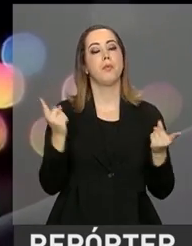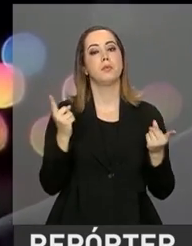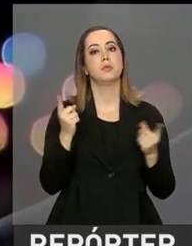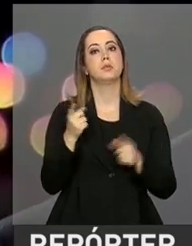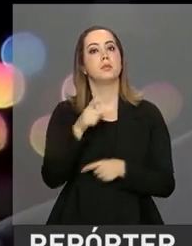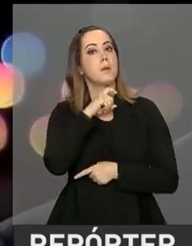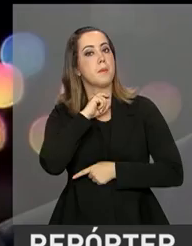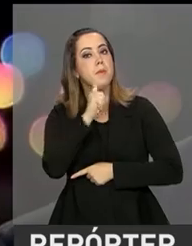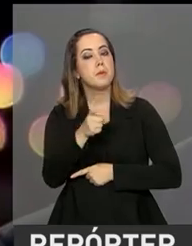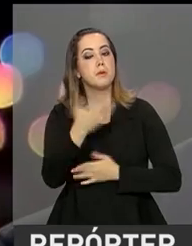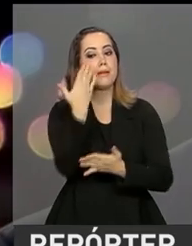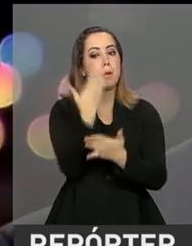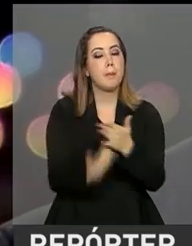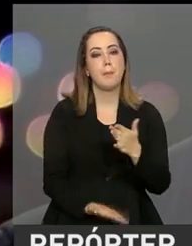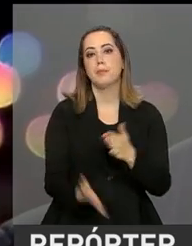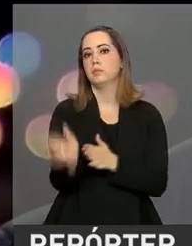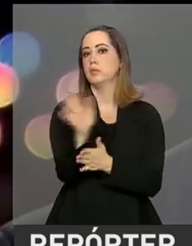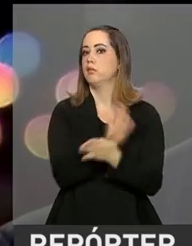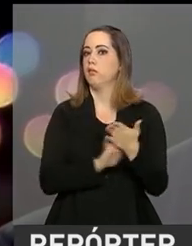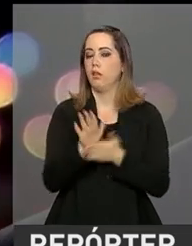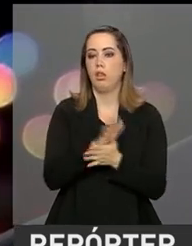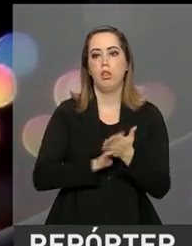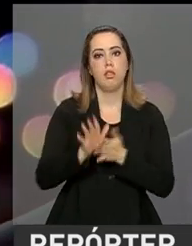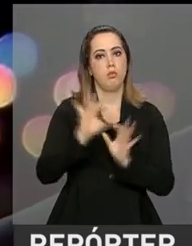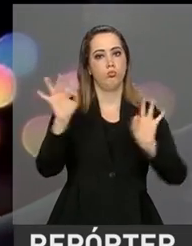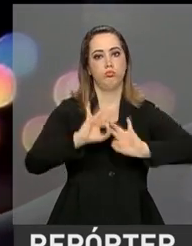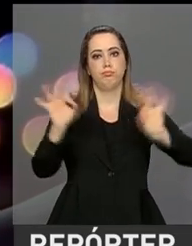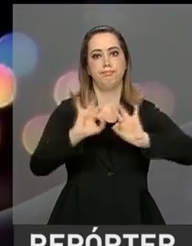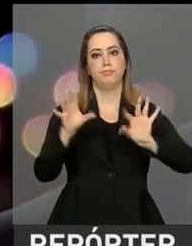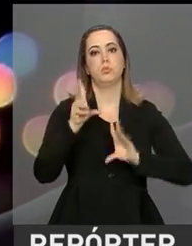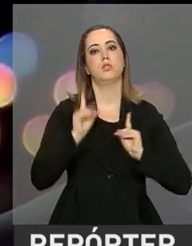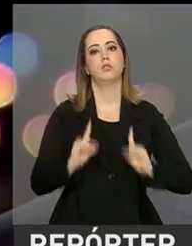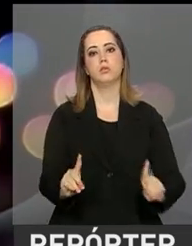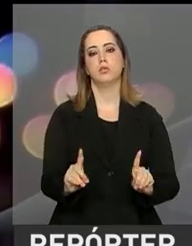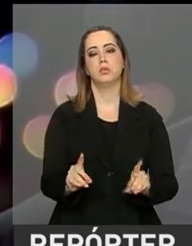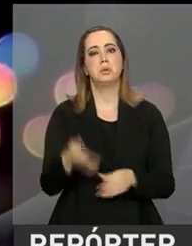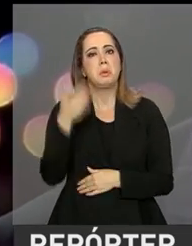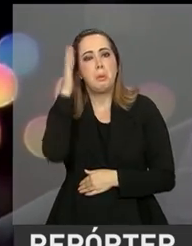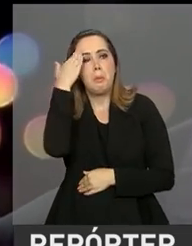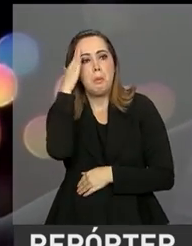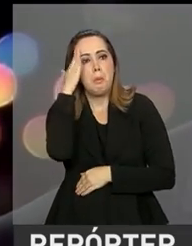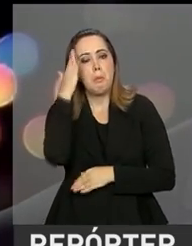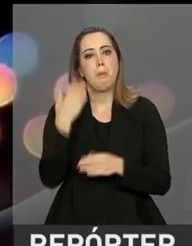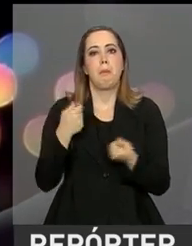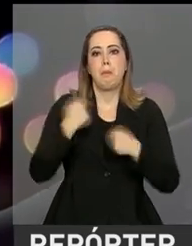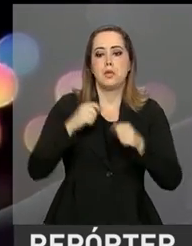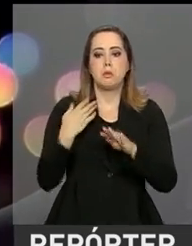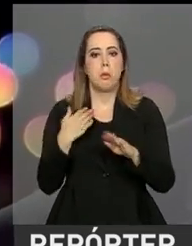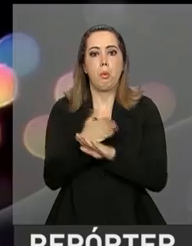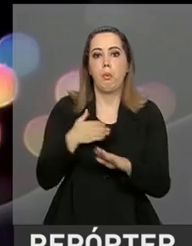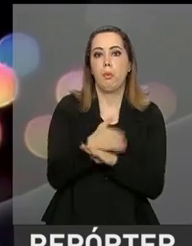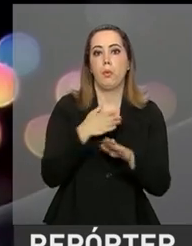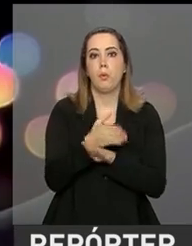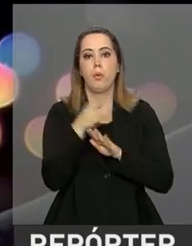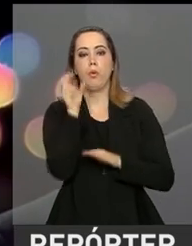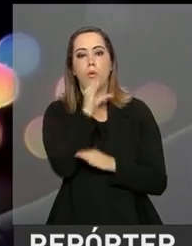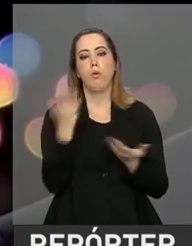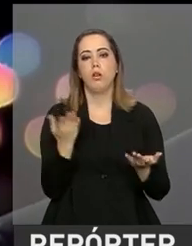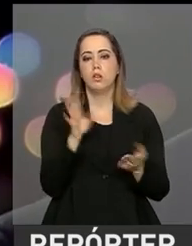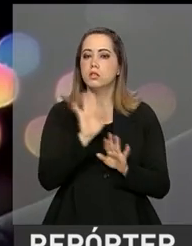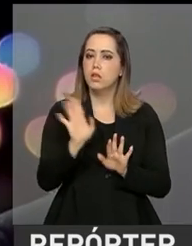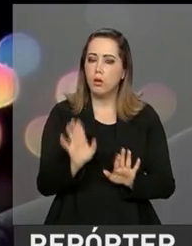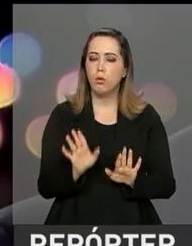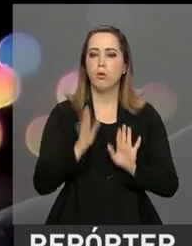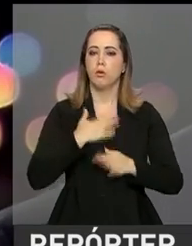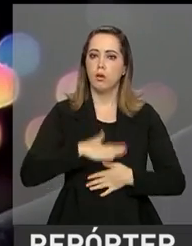ninguém perderá nenhum direito adquirido não precisa correr pro posto do INSS todo mundo